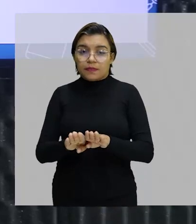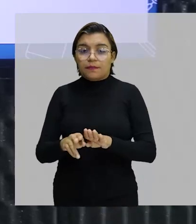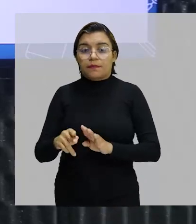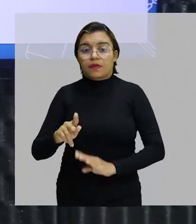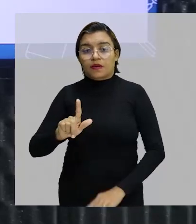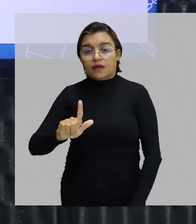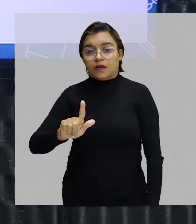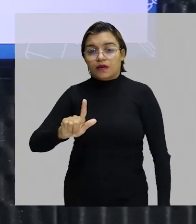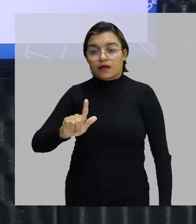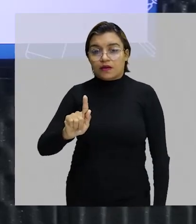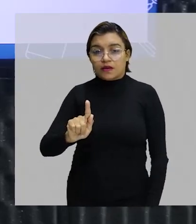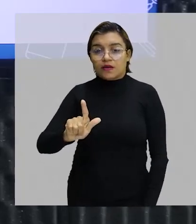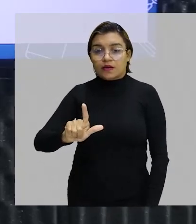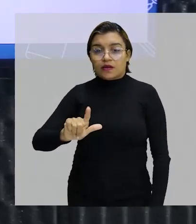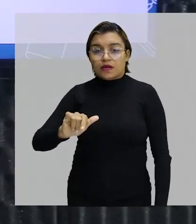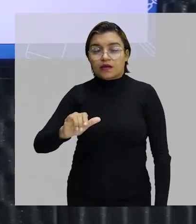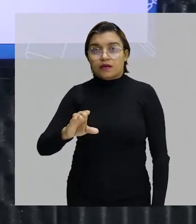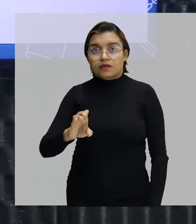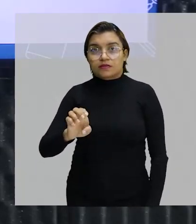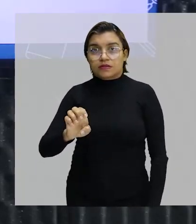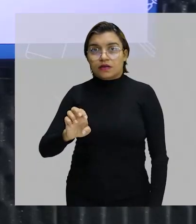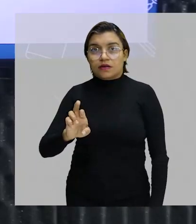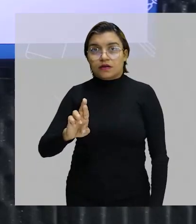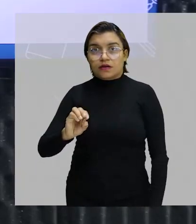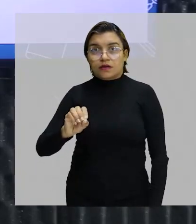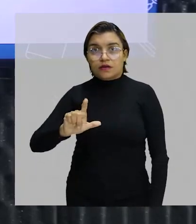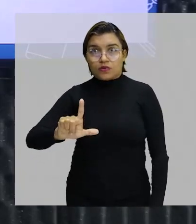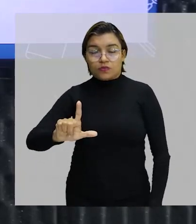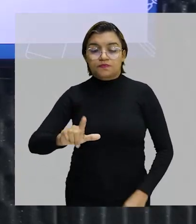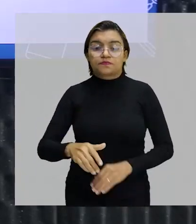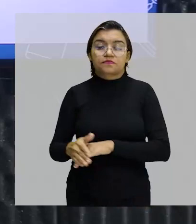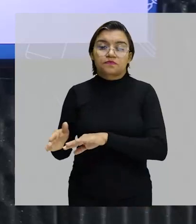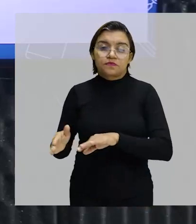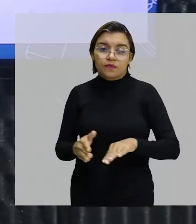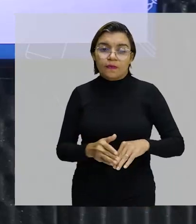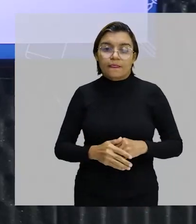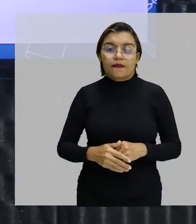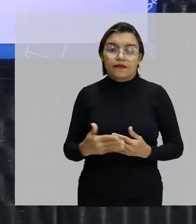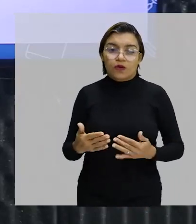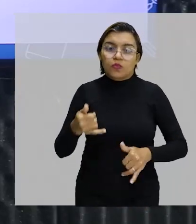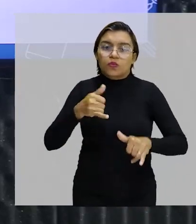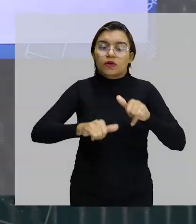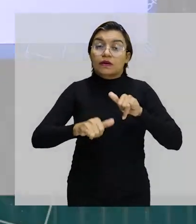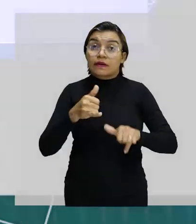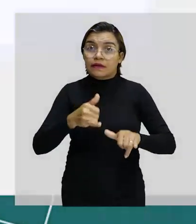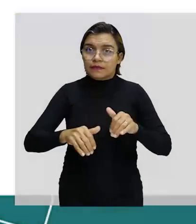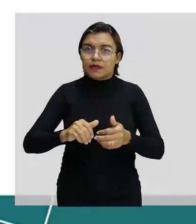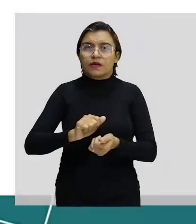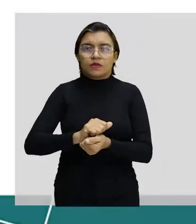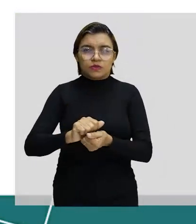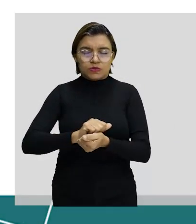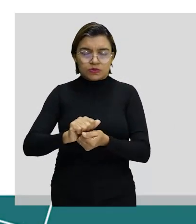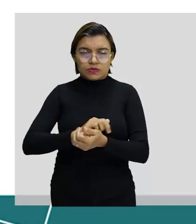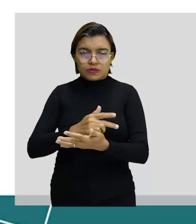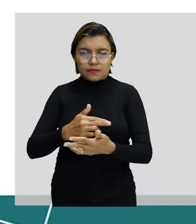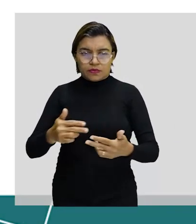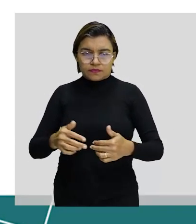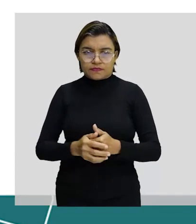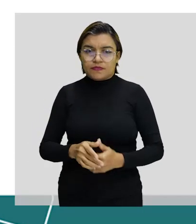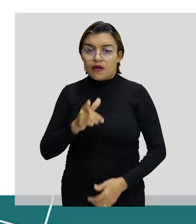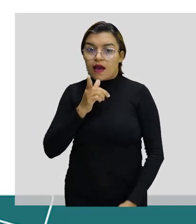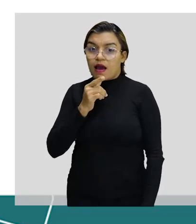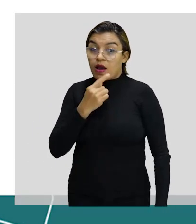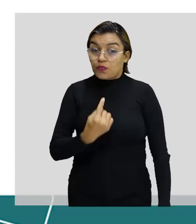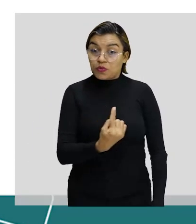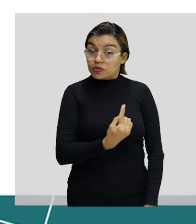glicerol. Agora, falando sobre a química dos sabões, olha só. A água sozinha, ela